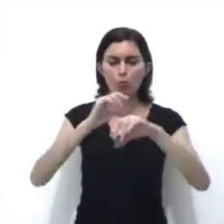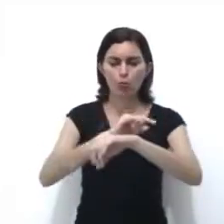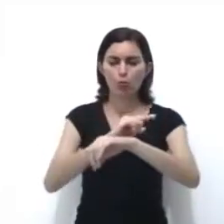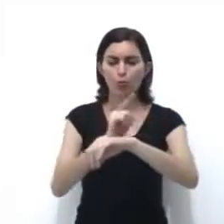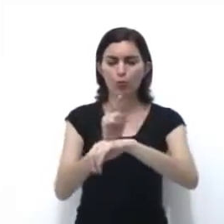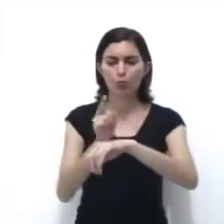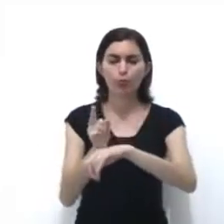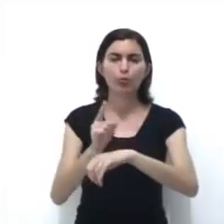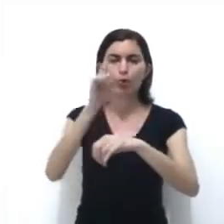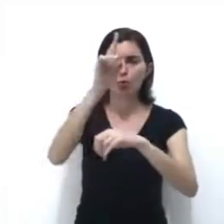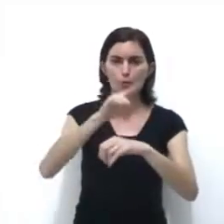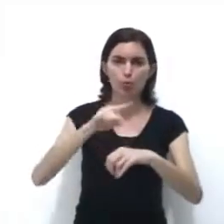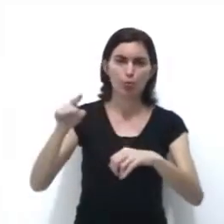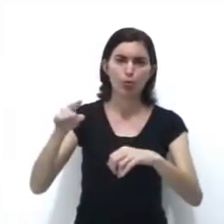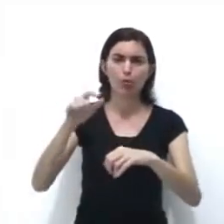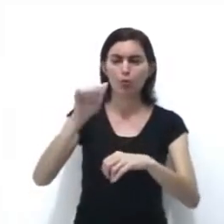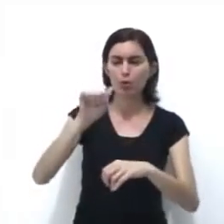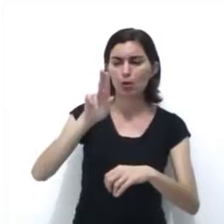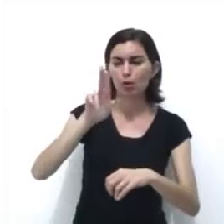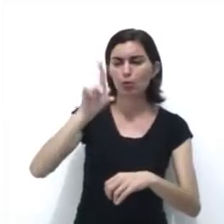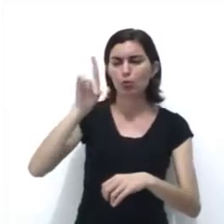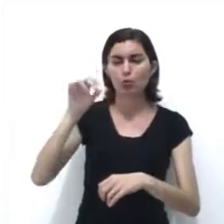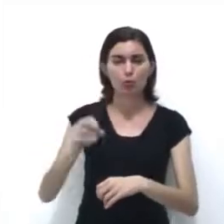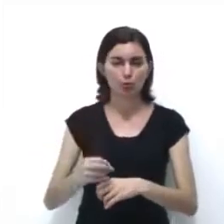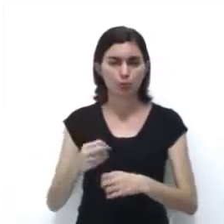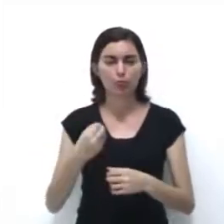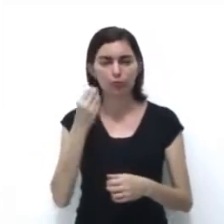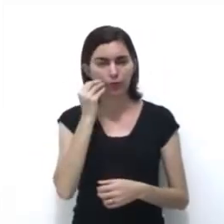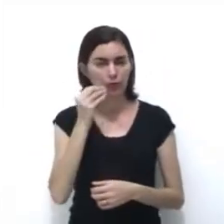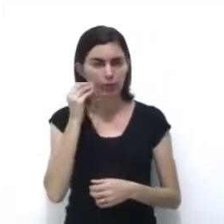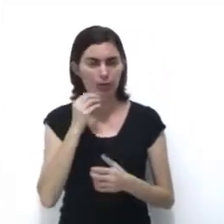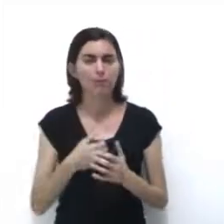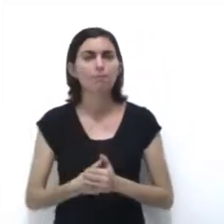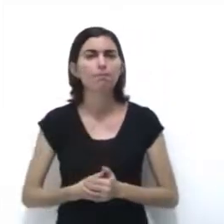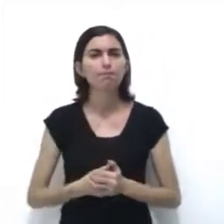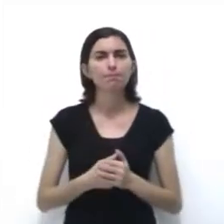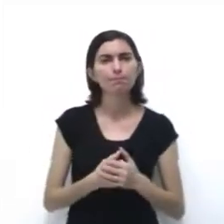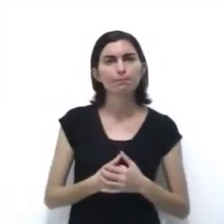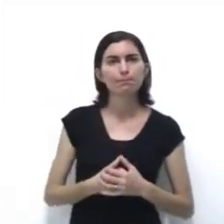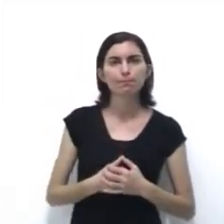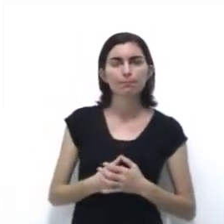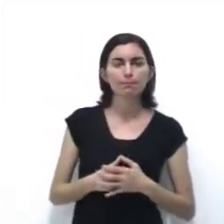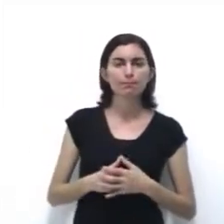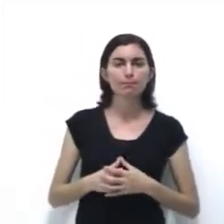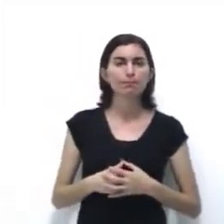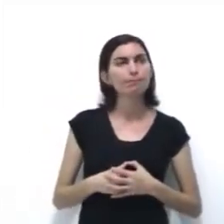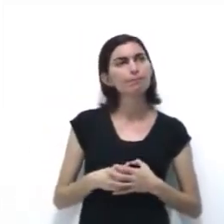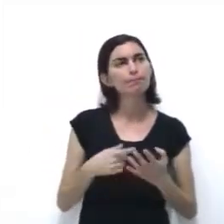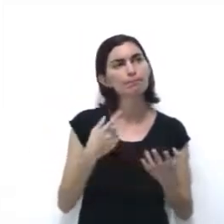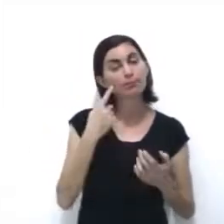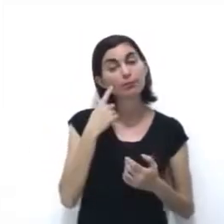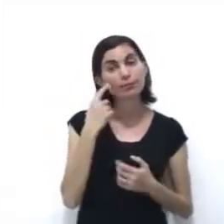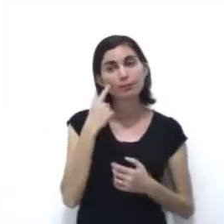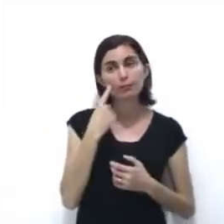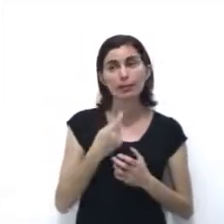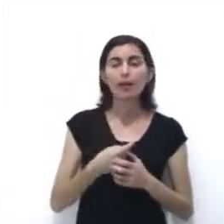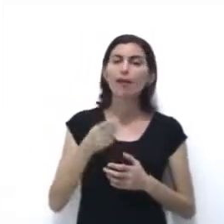relógio os ponteiros formam um ângulo agudo. Vamos ver, vamos pensar um pouco aqui.